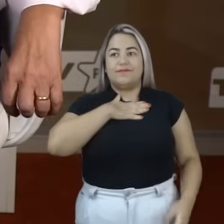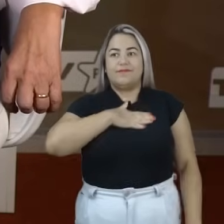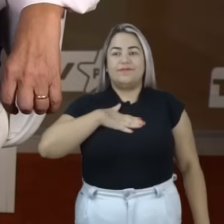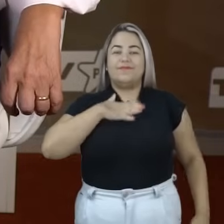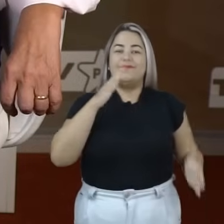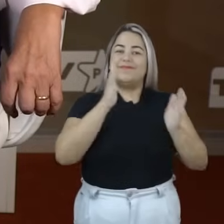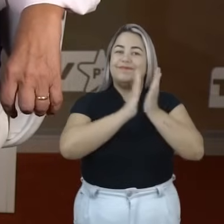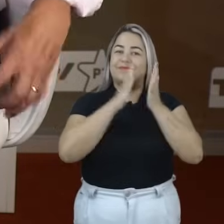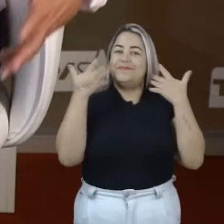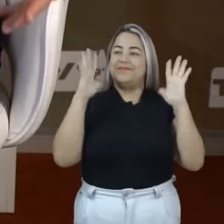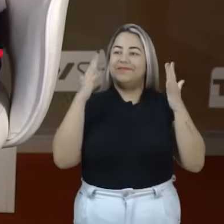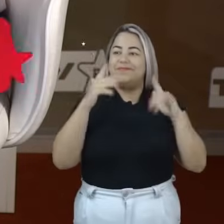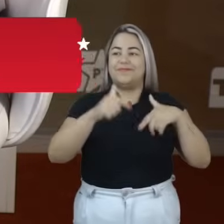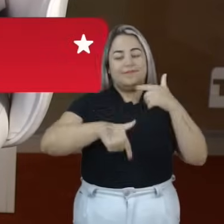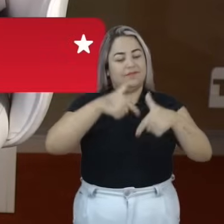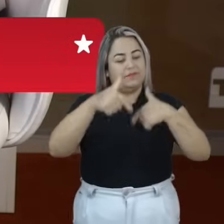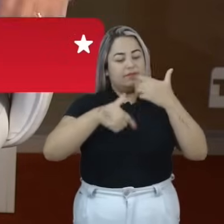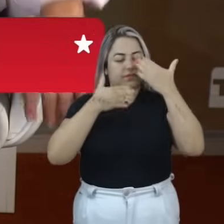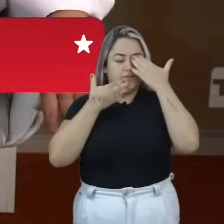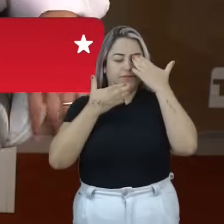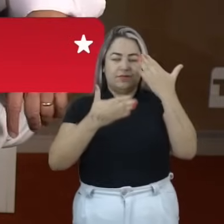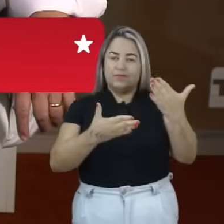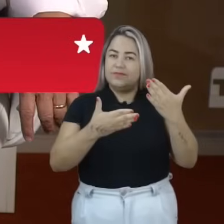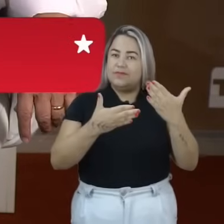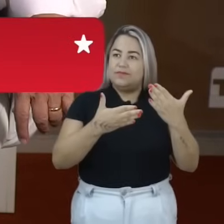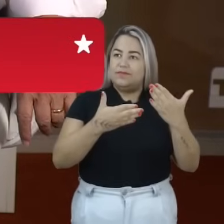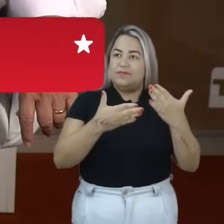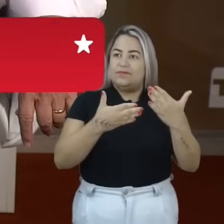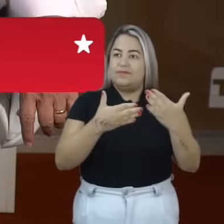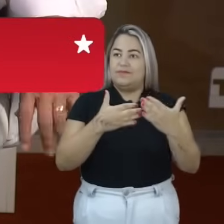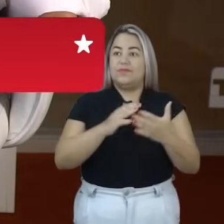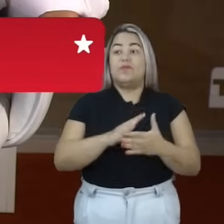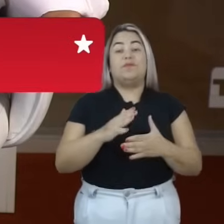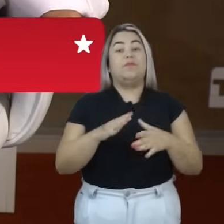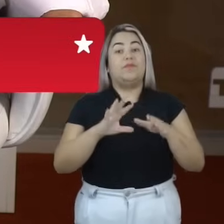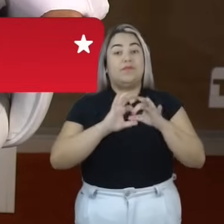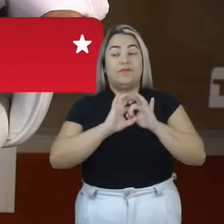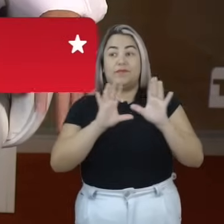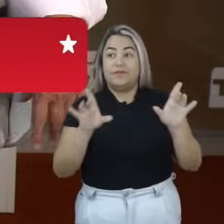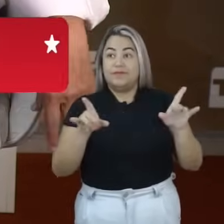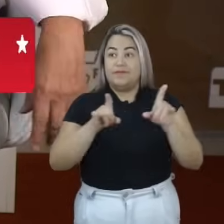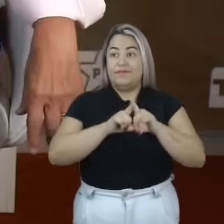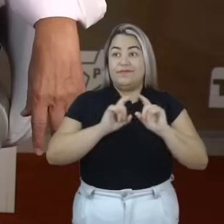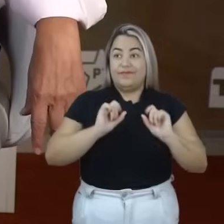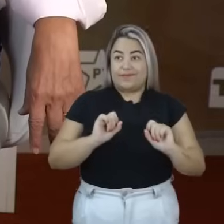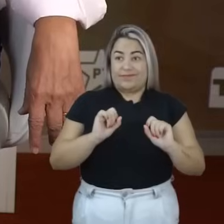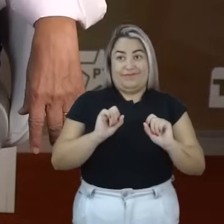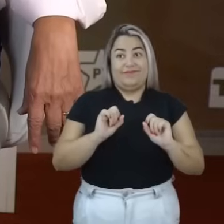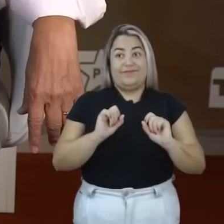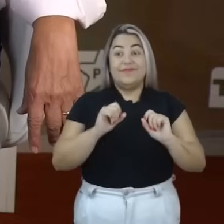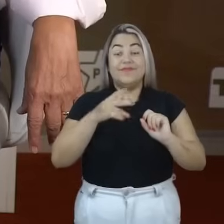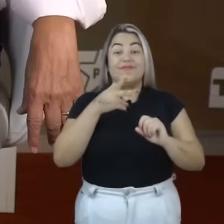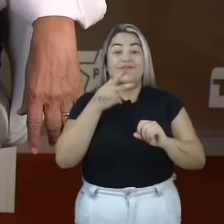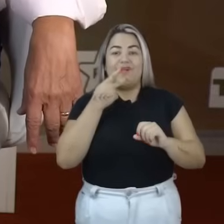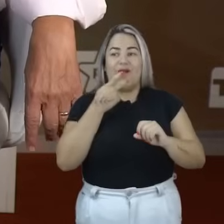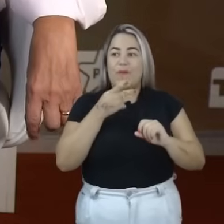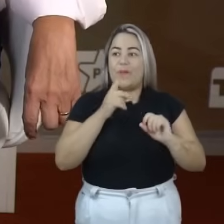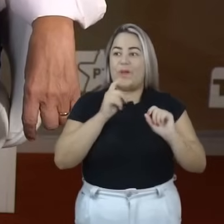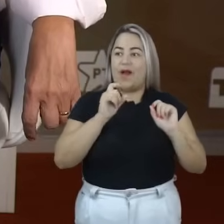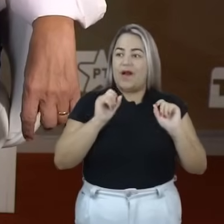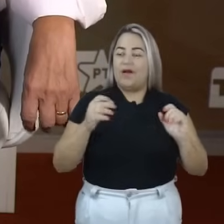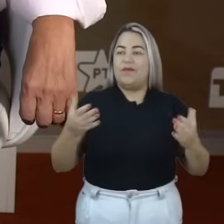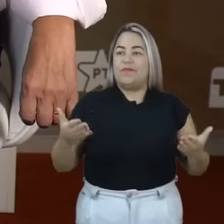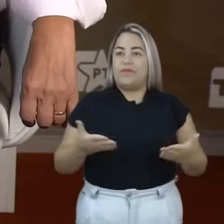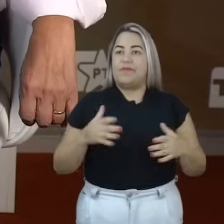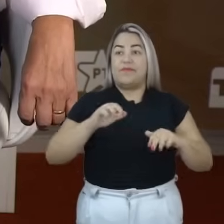parabéns pelo trabalho, viu? Eu que agradeço e aqui à sua disposição, mas aperte pouco, viu? Tá bom, pode deixar. Eu queria